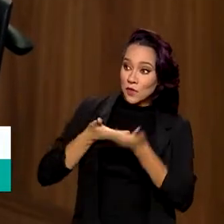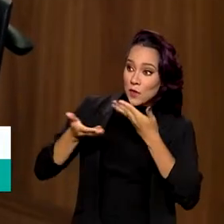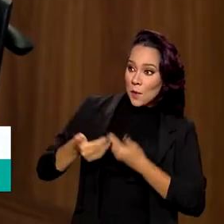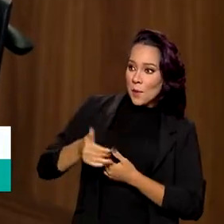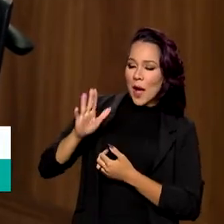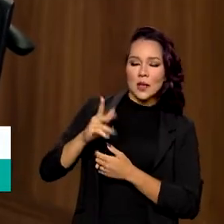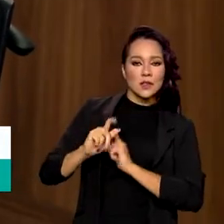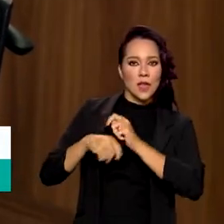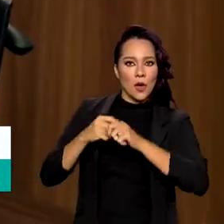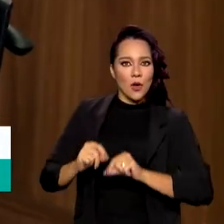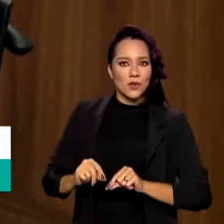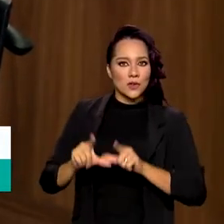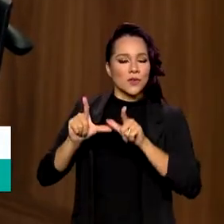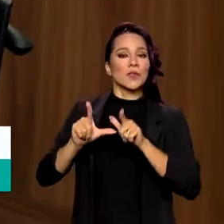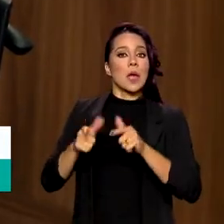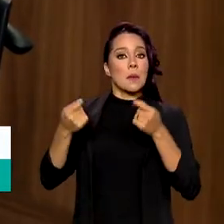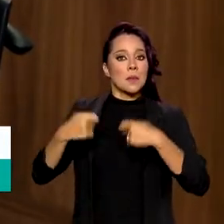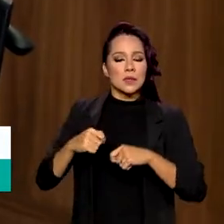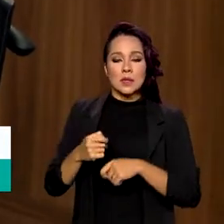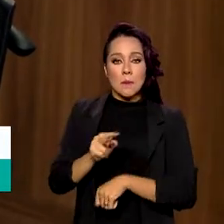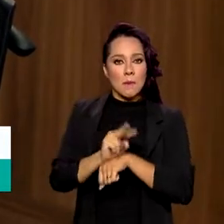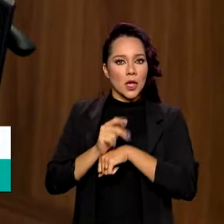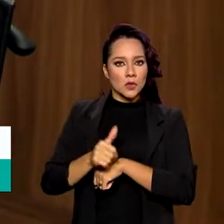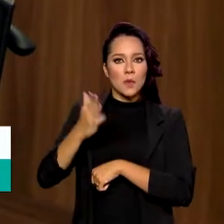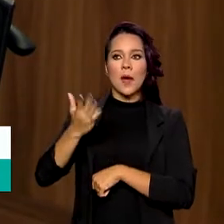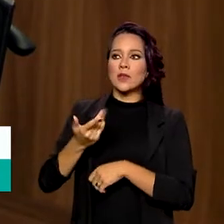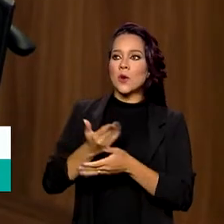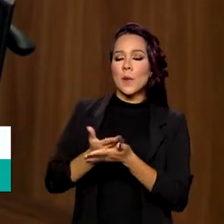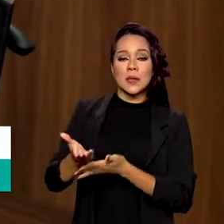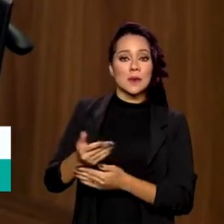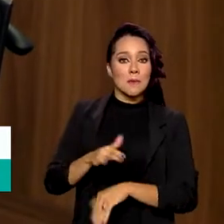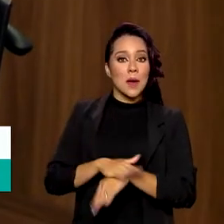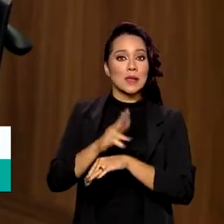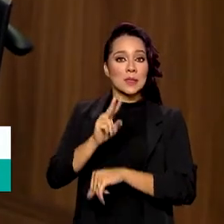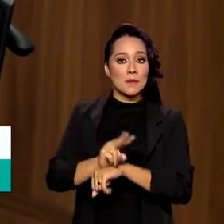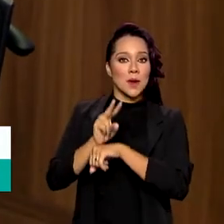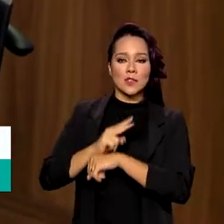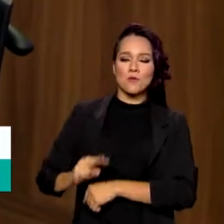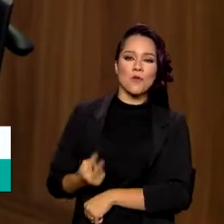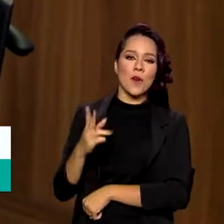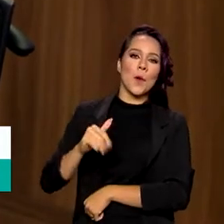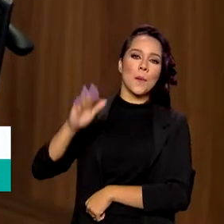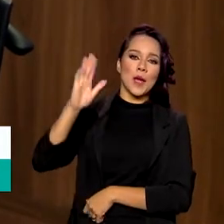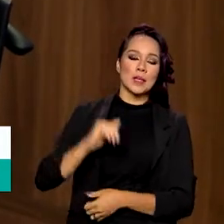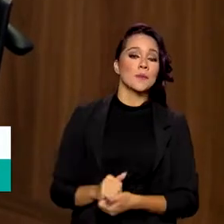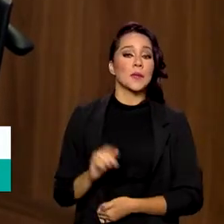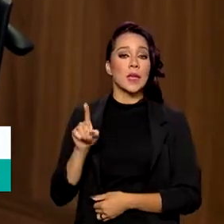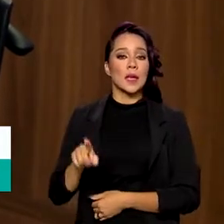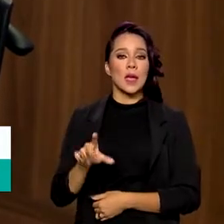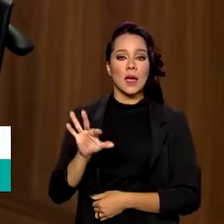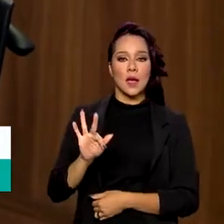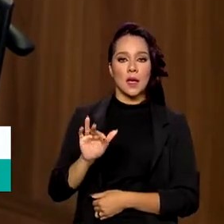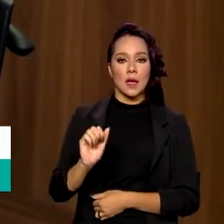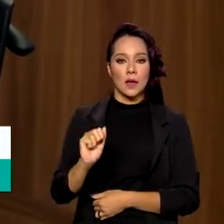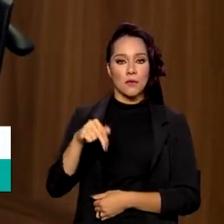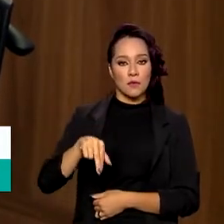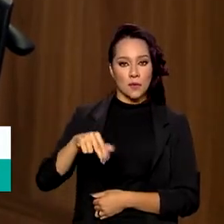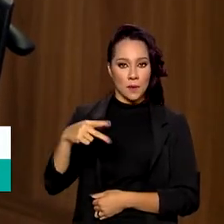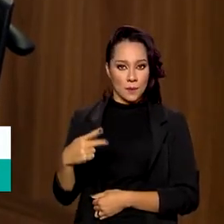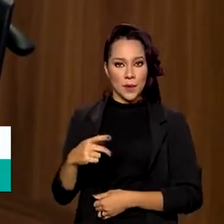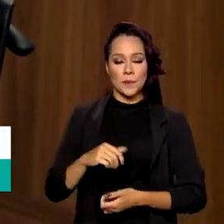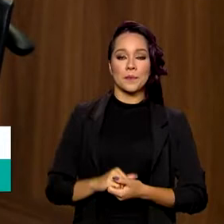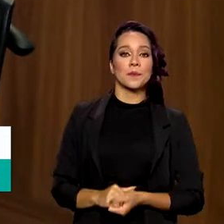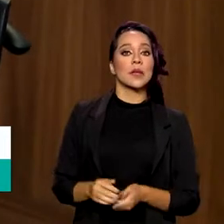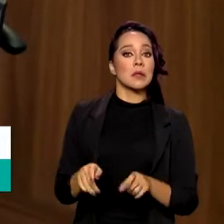cresce o negócio dela ela tem mais necessidade de creche aí a gente passa a ter uma linha de crédito com um valor maior que é o nosso Pump tem